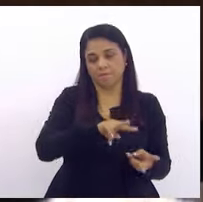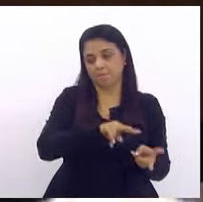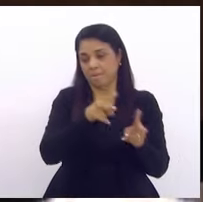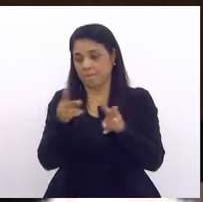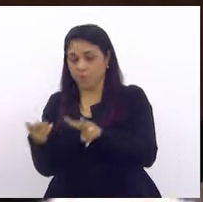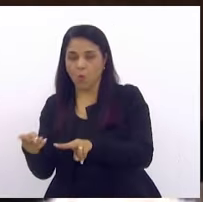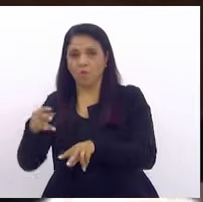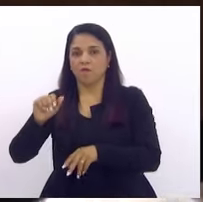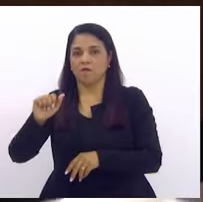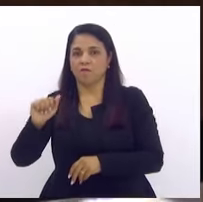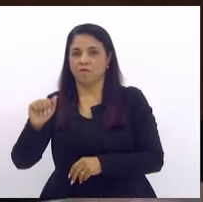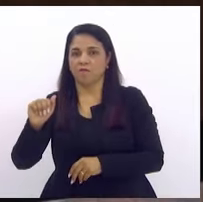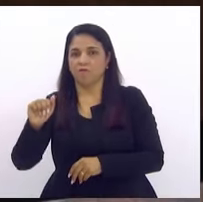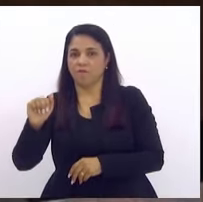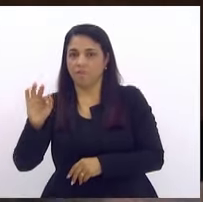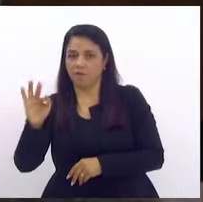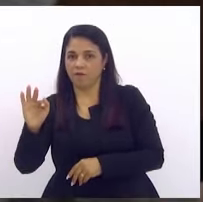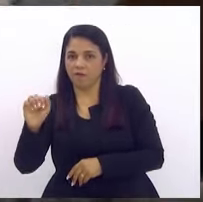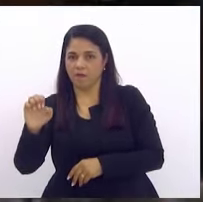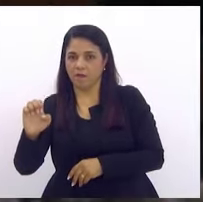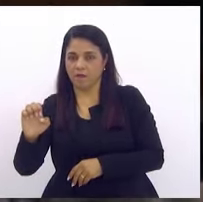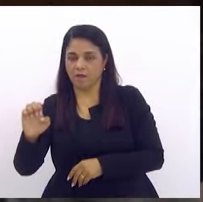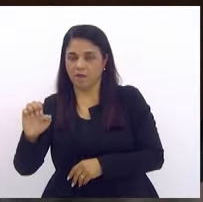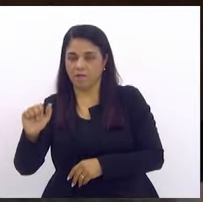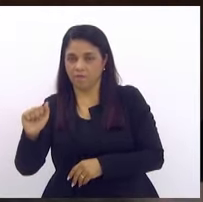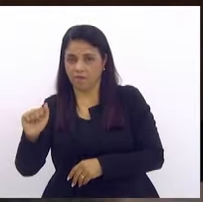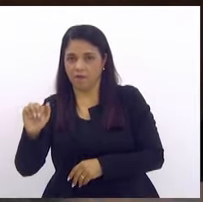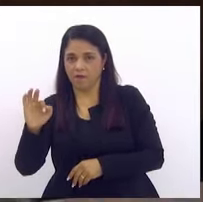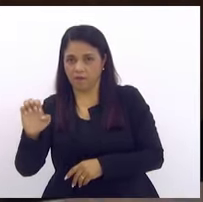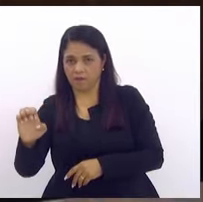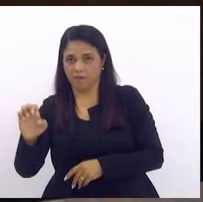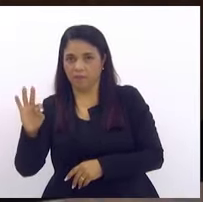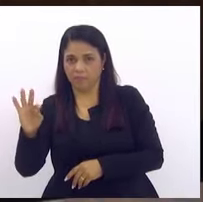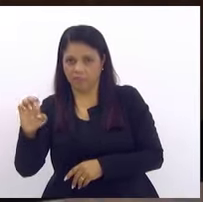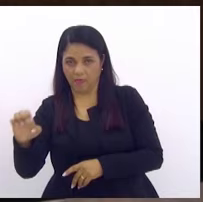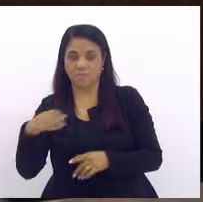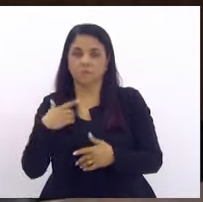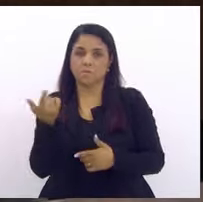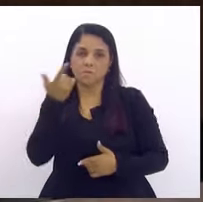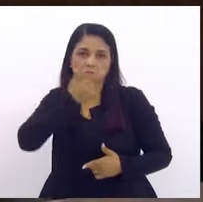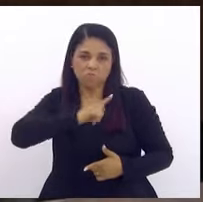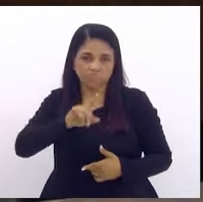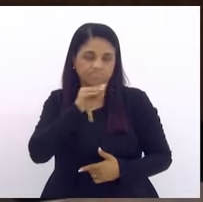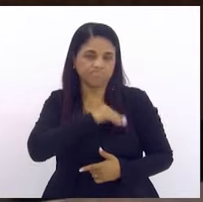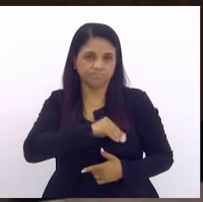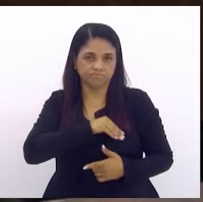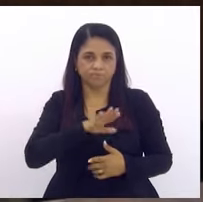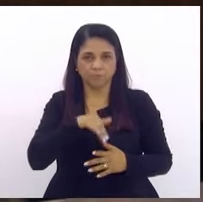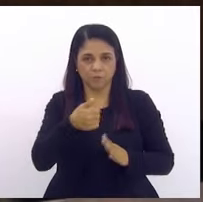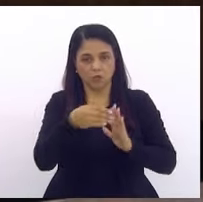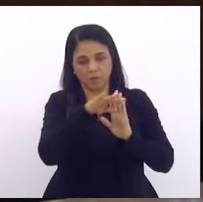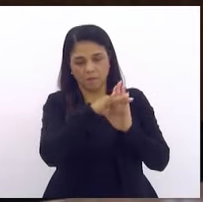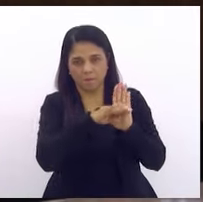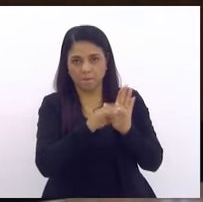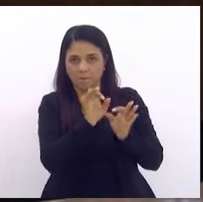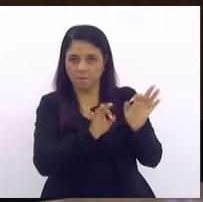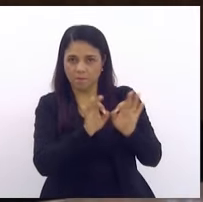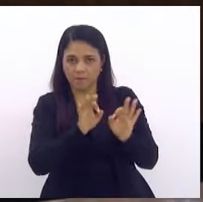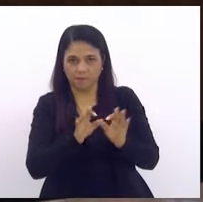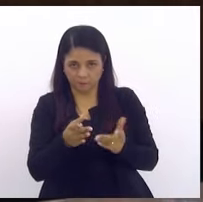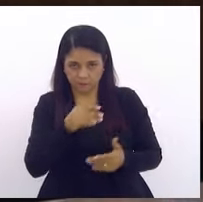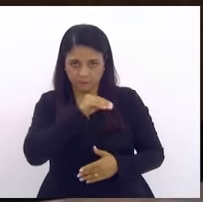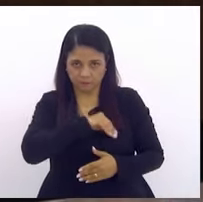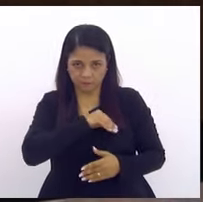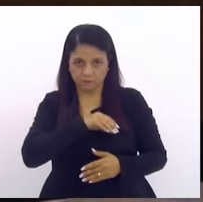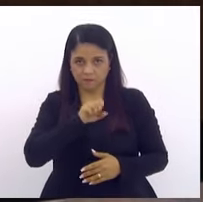carreira funcional para que possam atingir o melhor plano de cargo e salário. Eu não sei se Vossa Excelência e os demais colegas sabem,